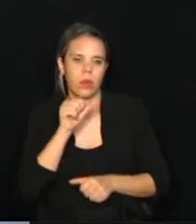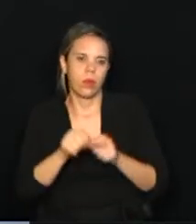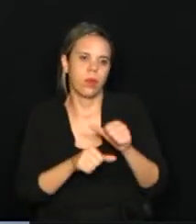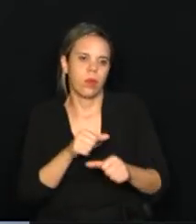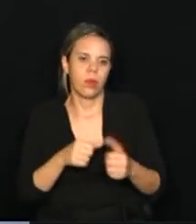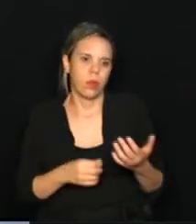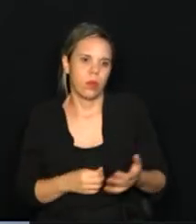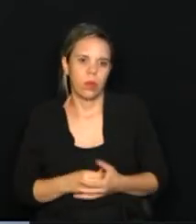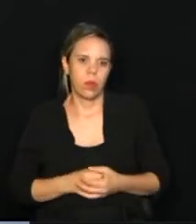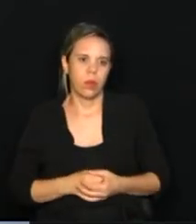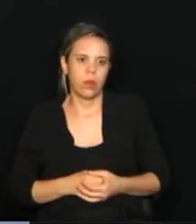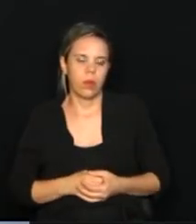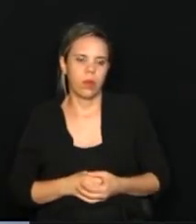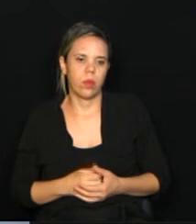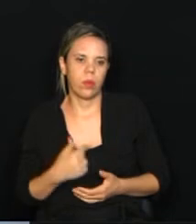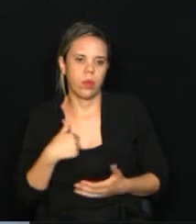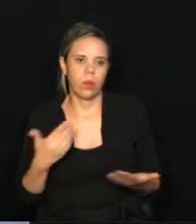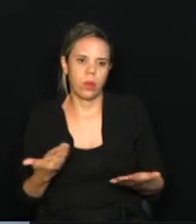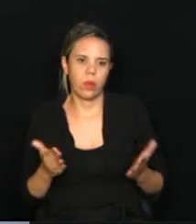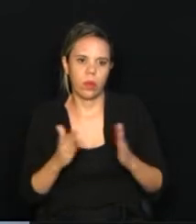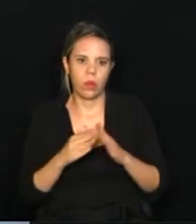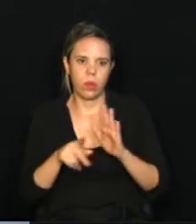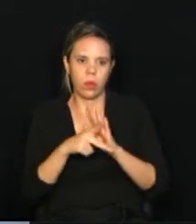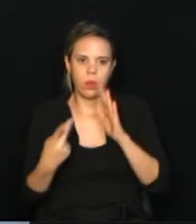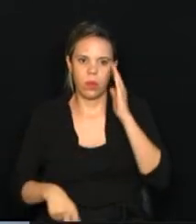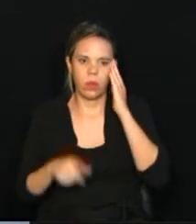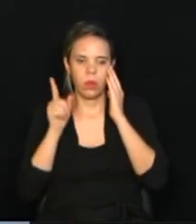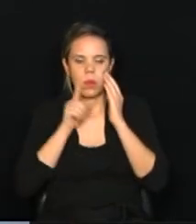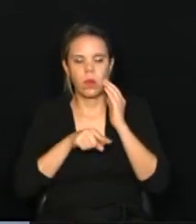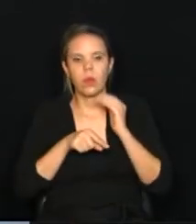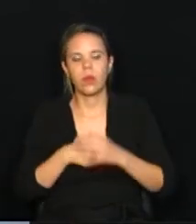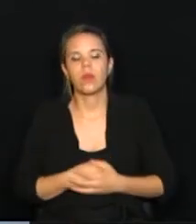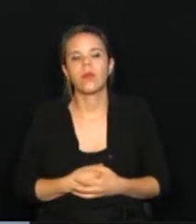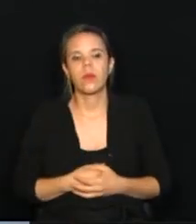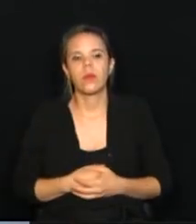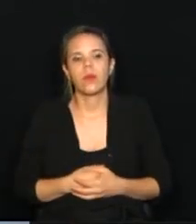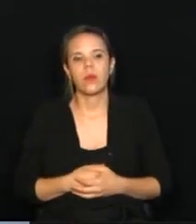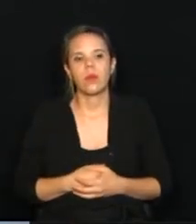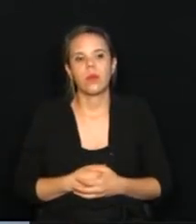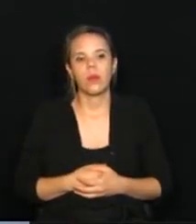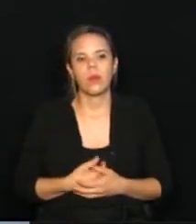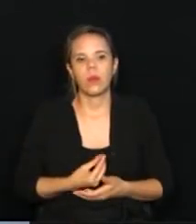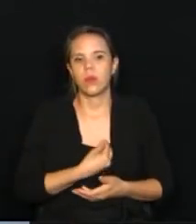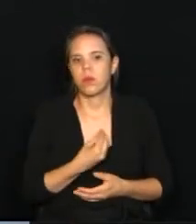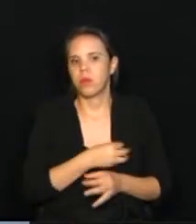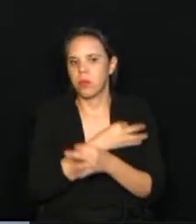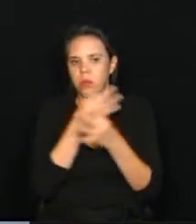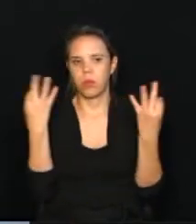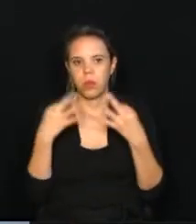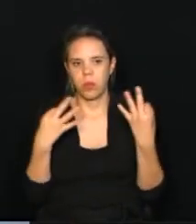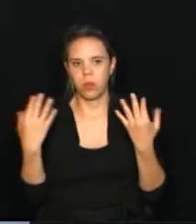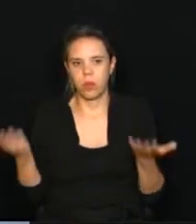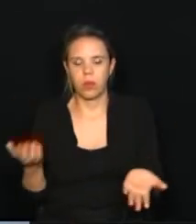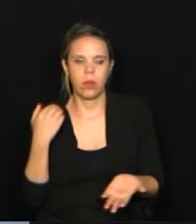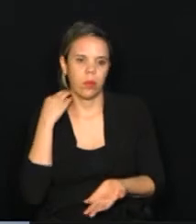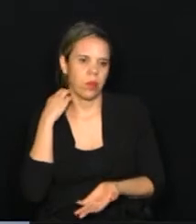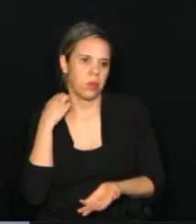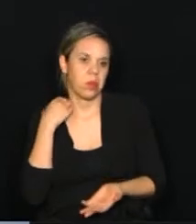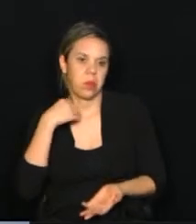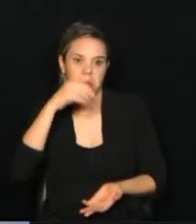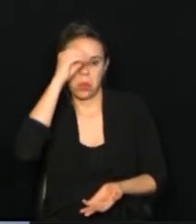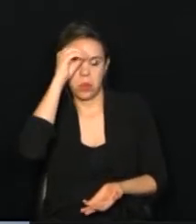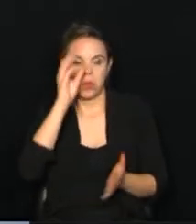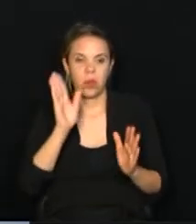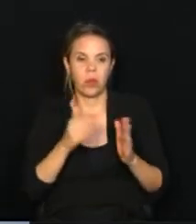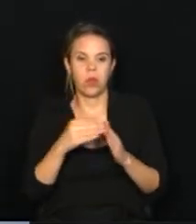mudança, eu agora moro na minha casa, eu moro em Americana. Tá. Então, para mim aqui tá perfeito. Mas a gente não sabe, eu já